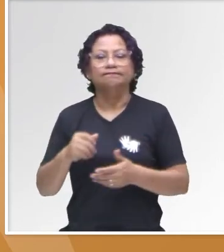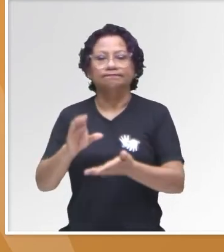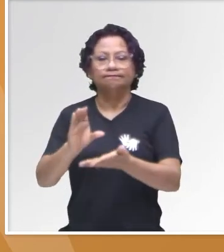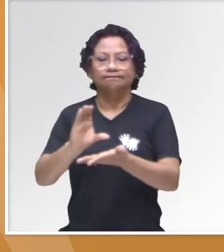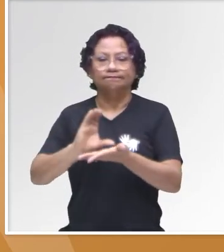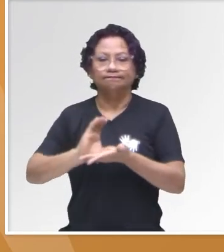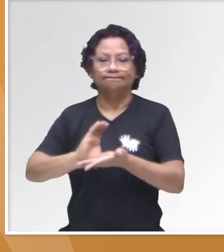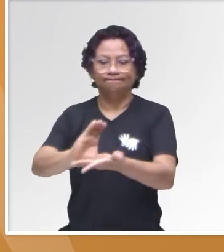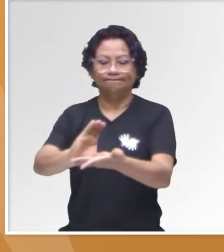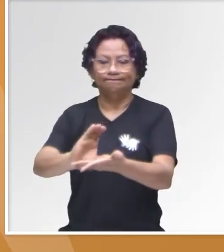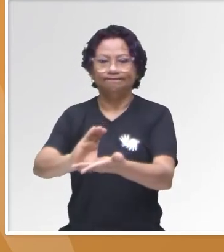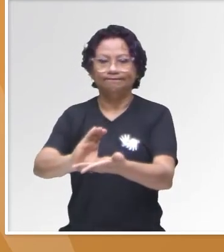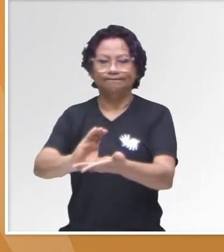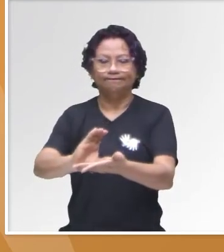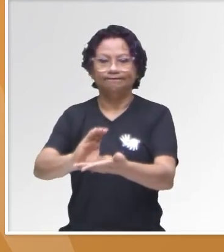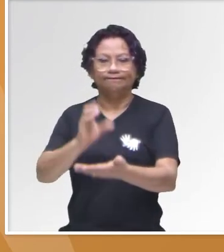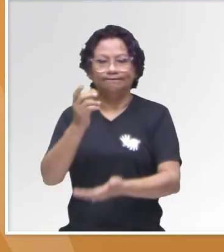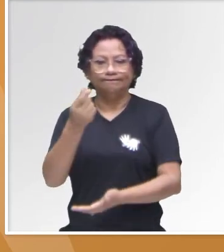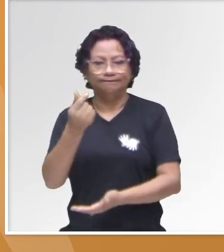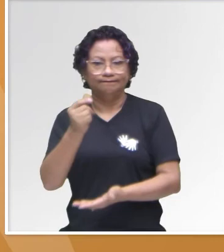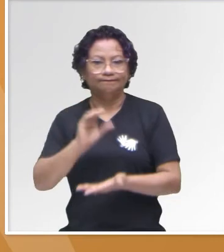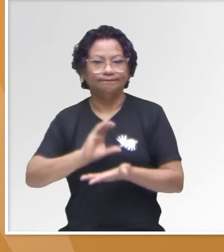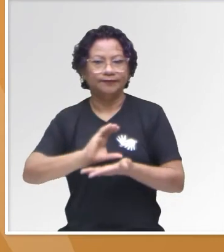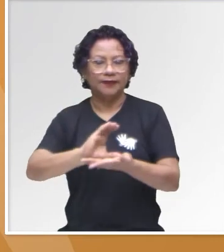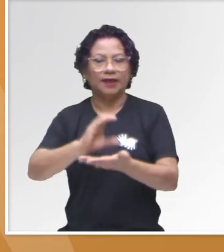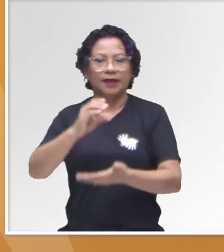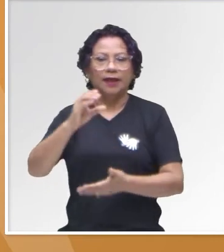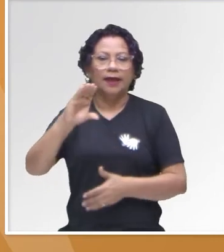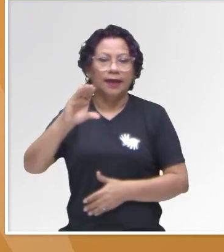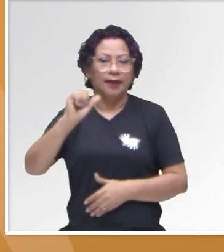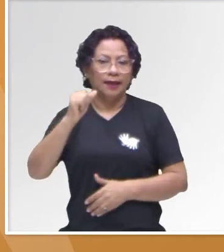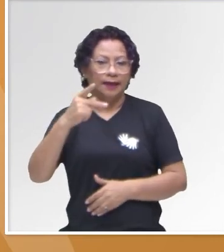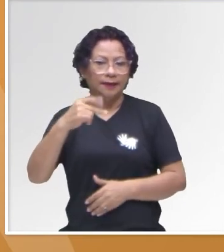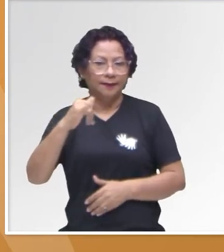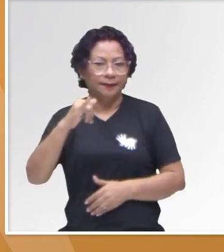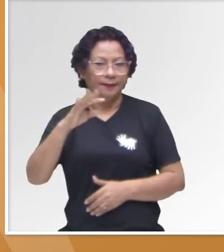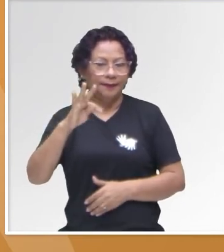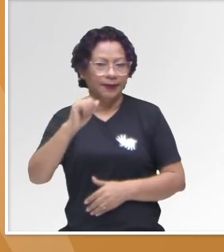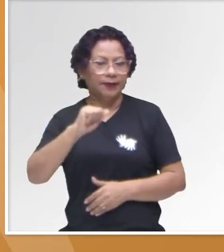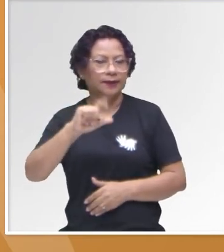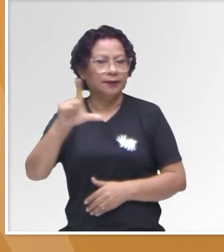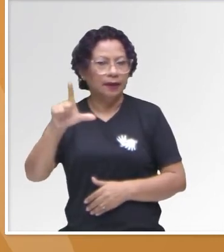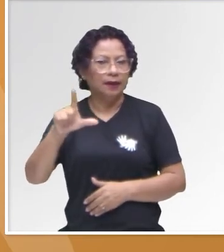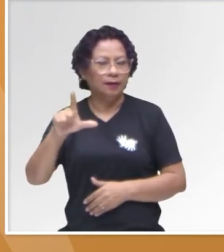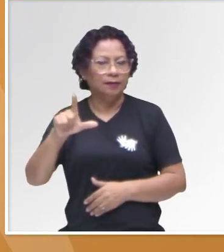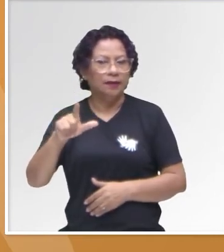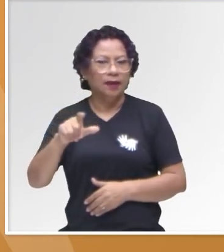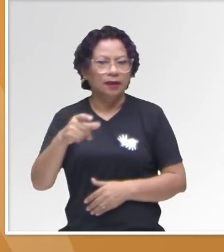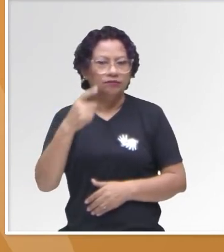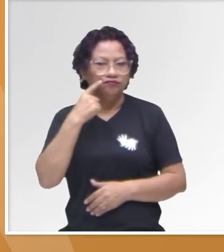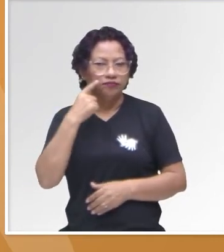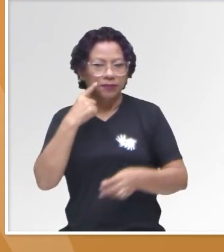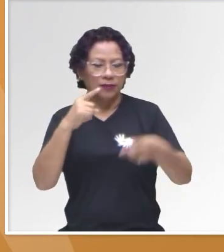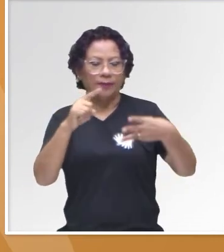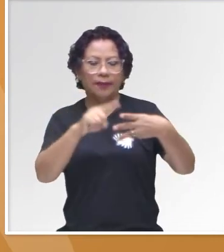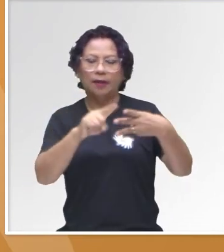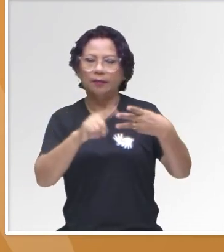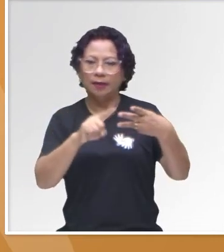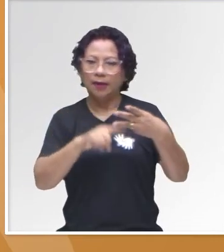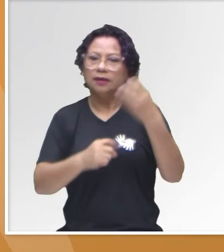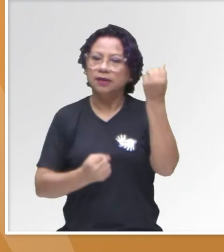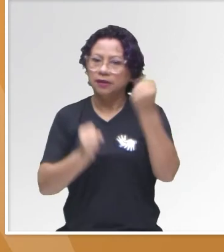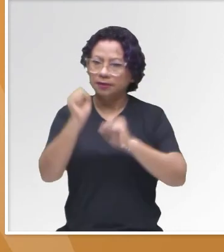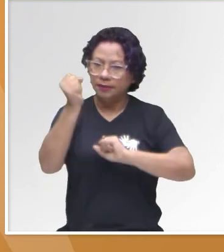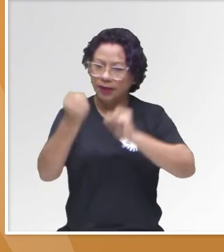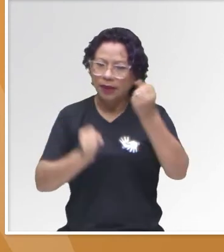coloquei para vocês são empresas estrangeiras, né? Então, essas empresas, elas vieram